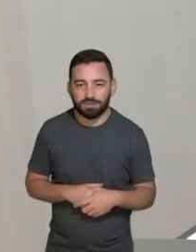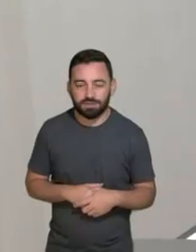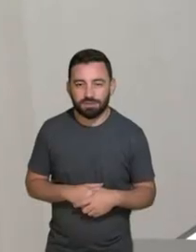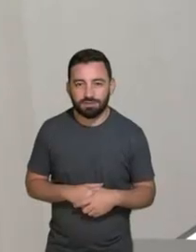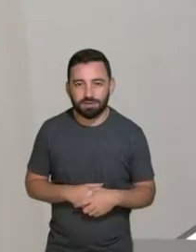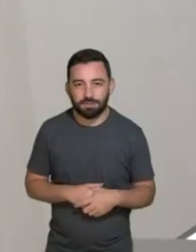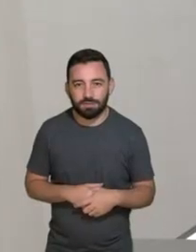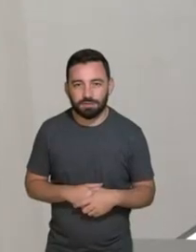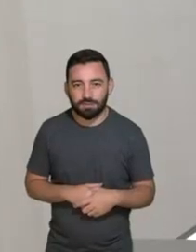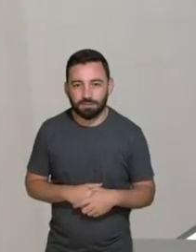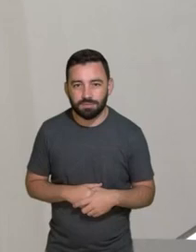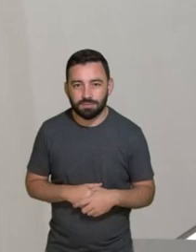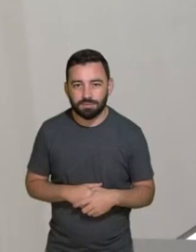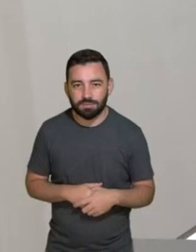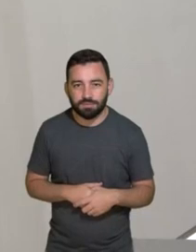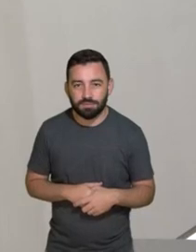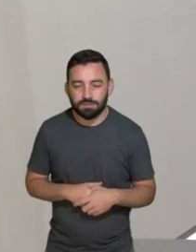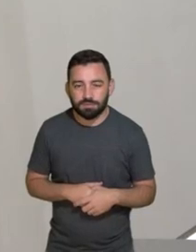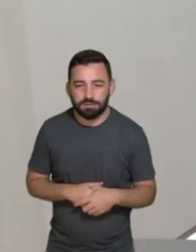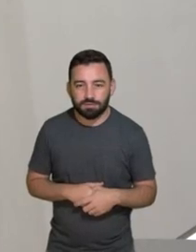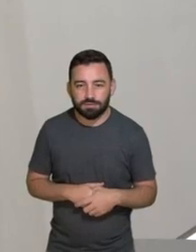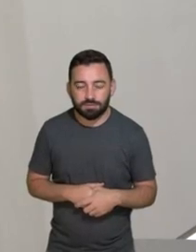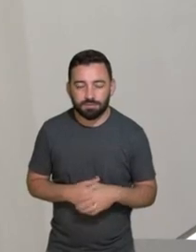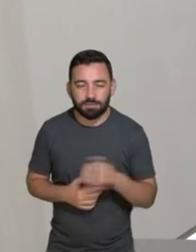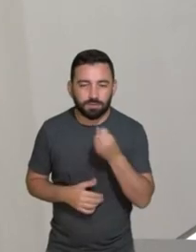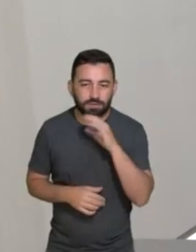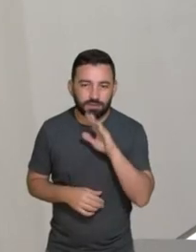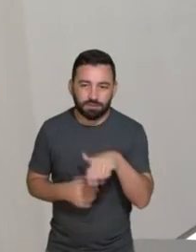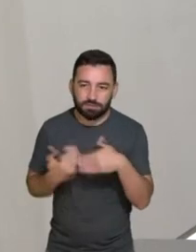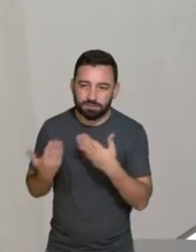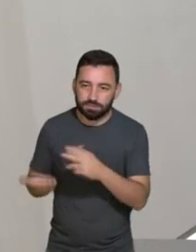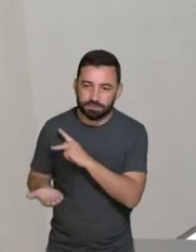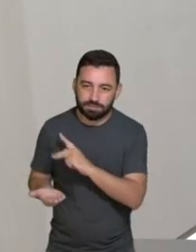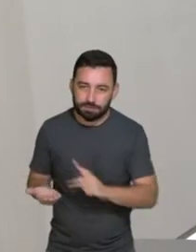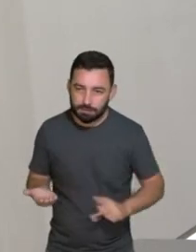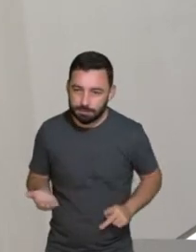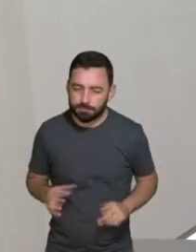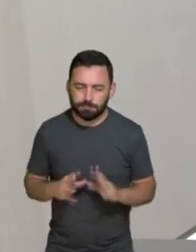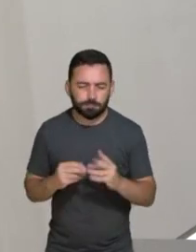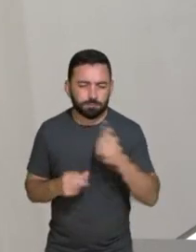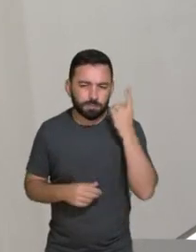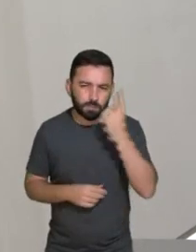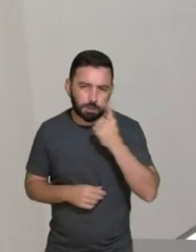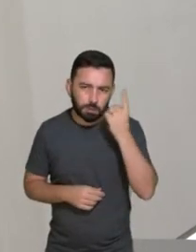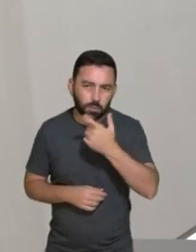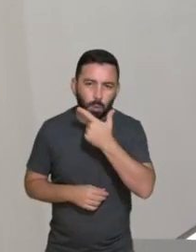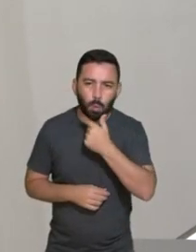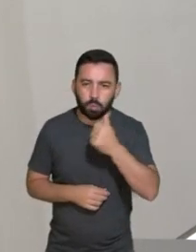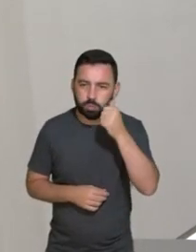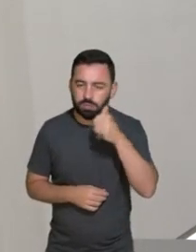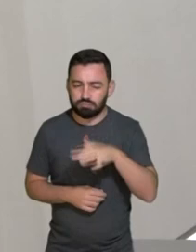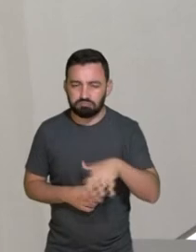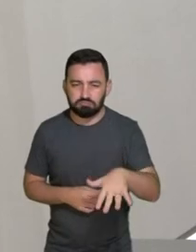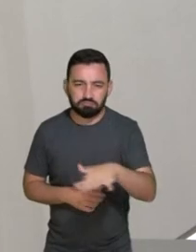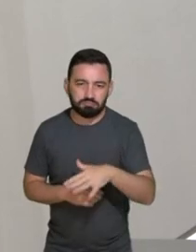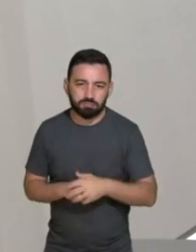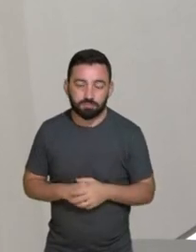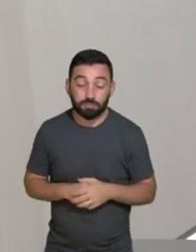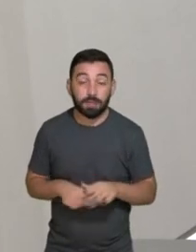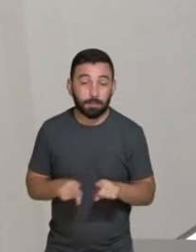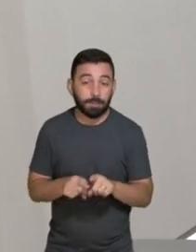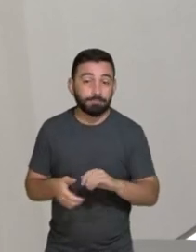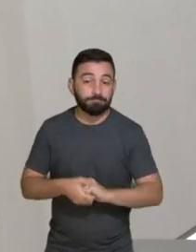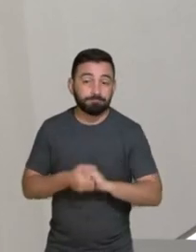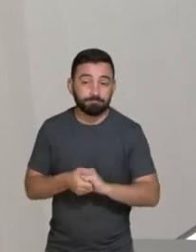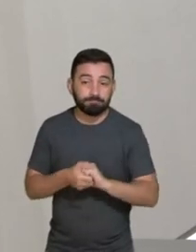Boa tarde, senhor presidente, mesa. Cumprimento também todos os deputados, deputadas. Quero cumprimentar hoje